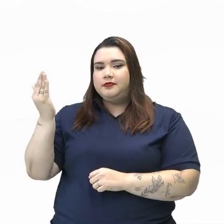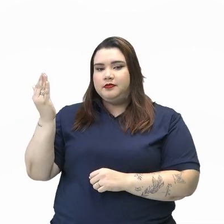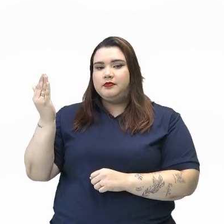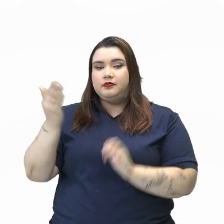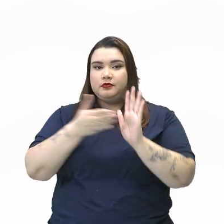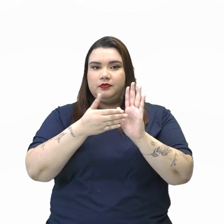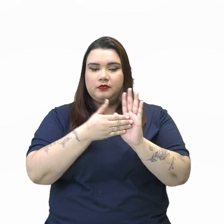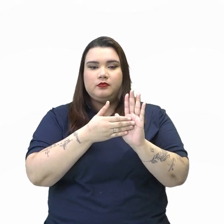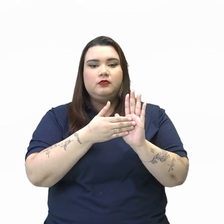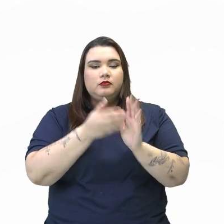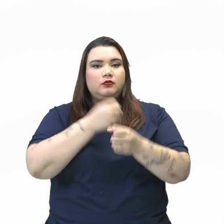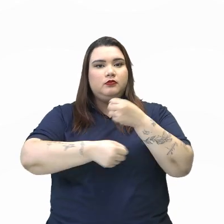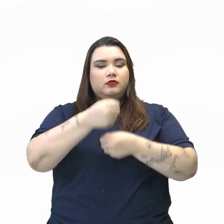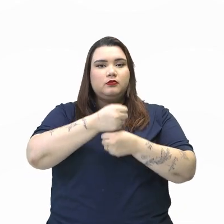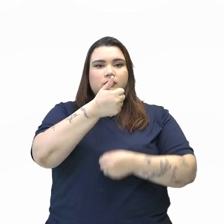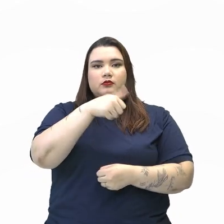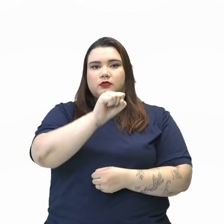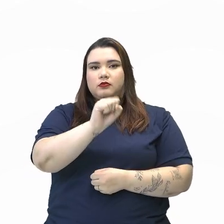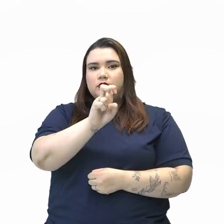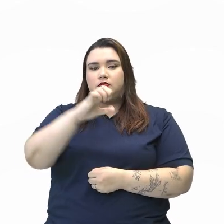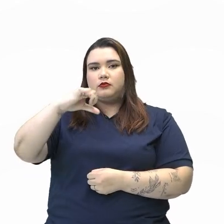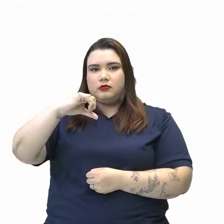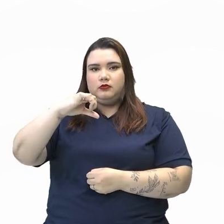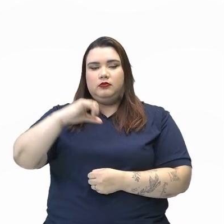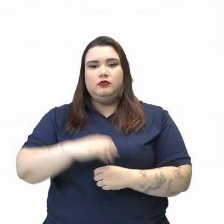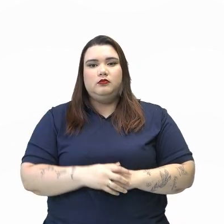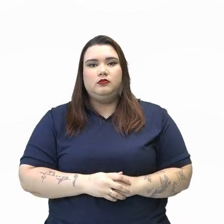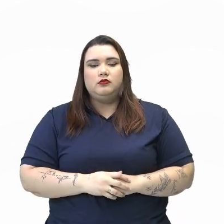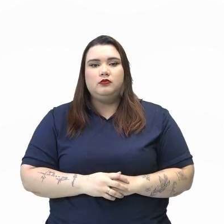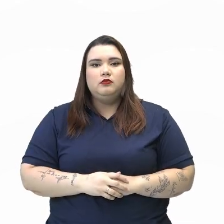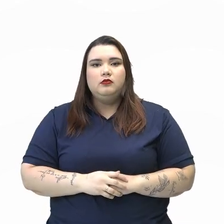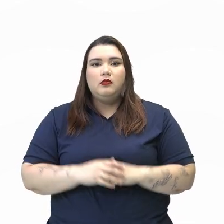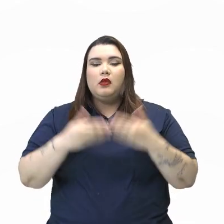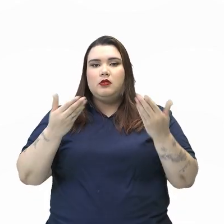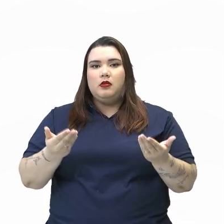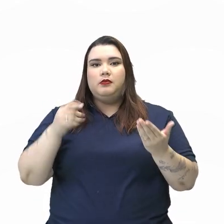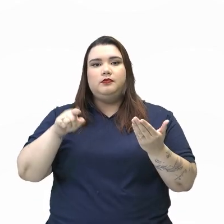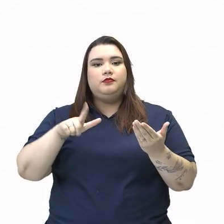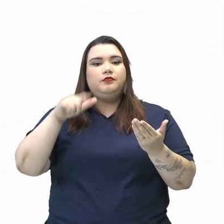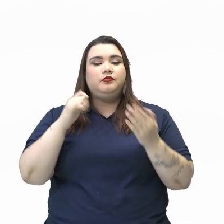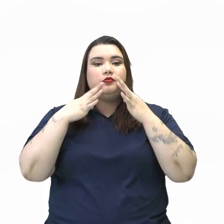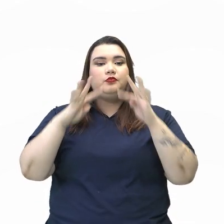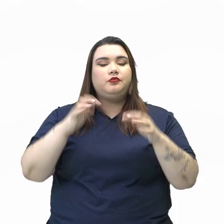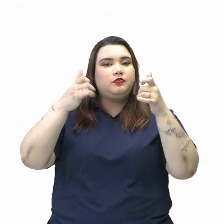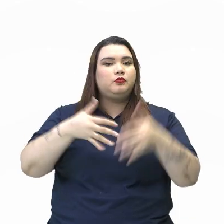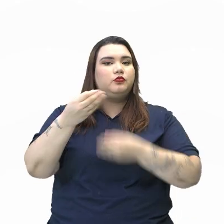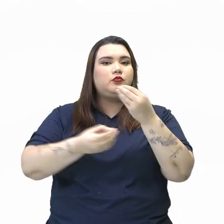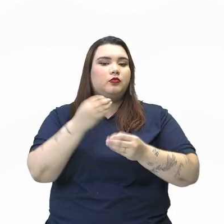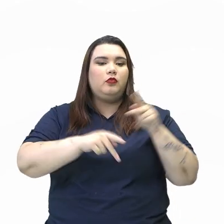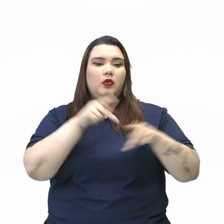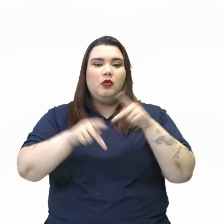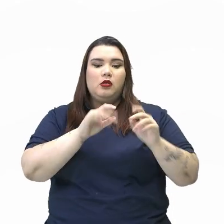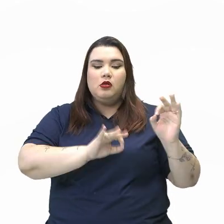né, proposta aí em 1859. Então, a seleção natural explica como as populações de